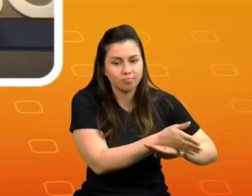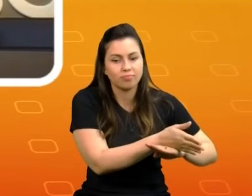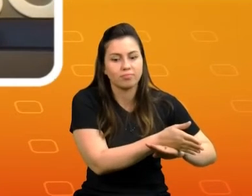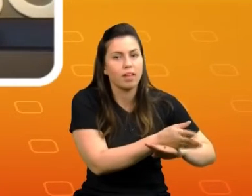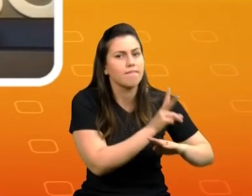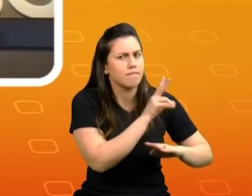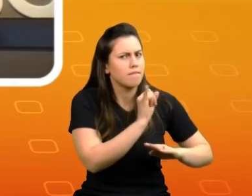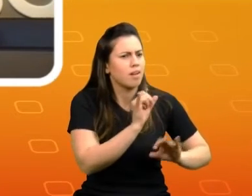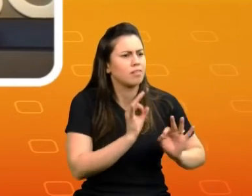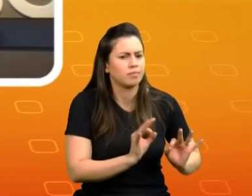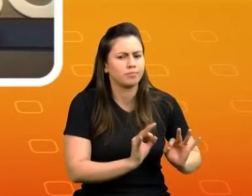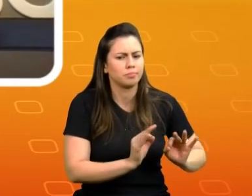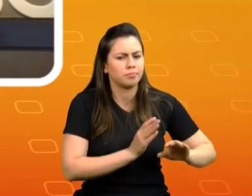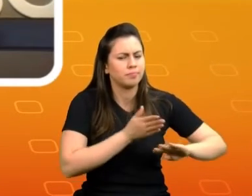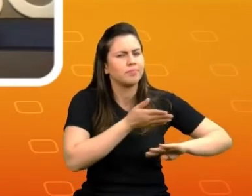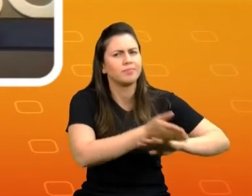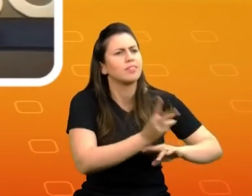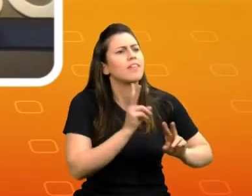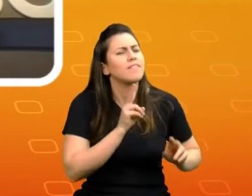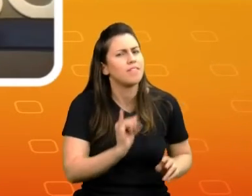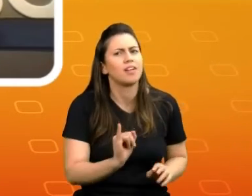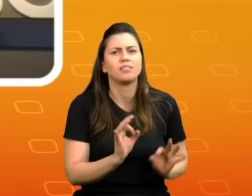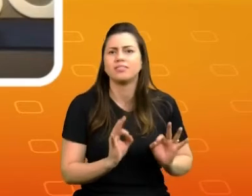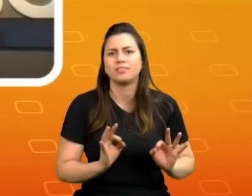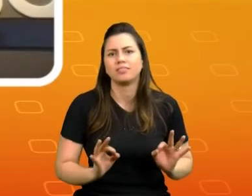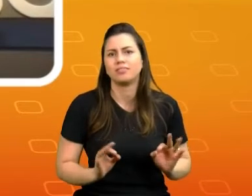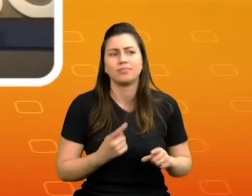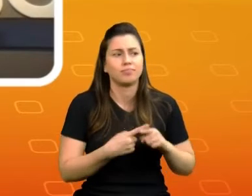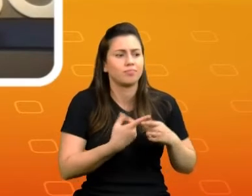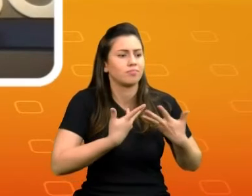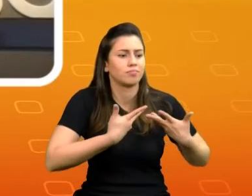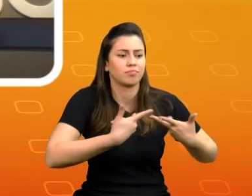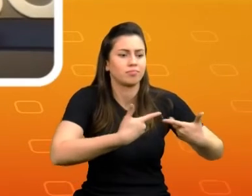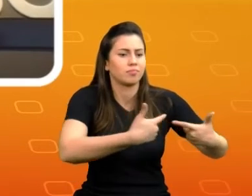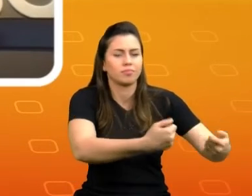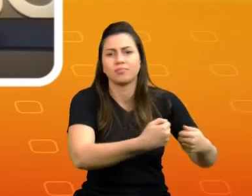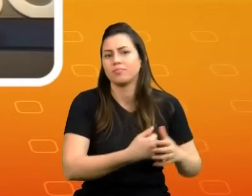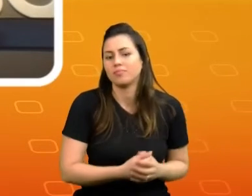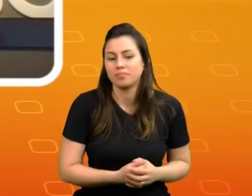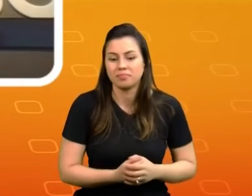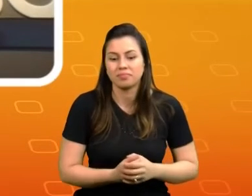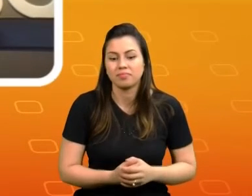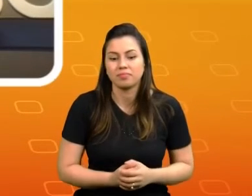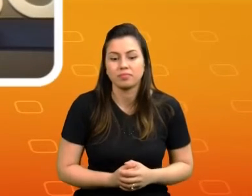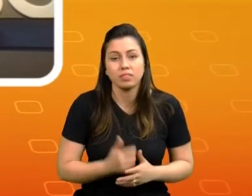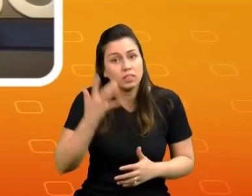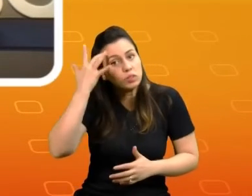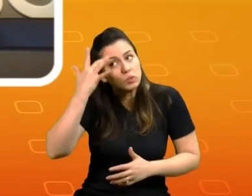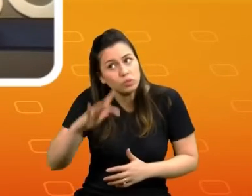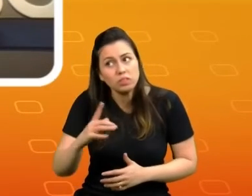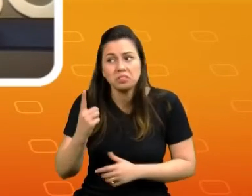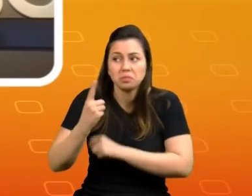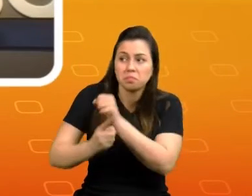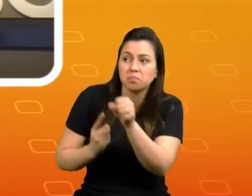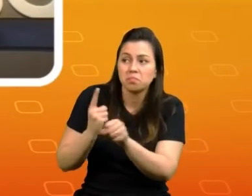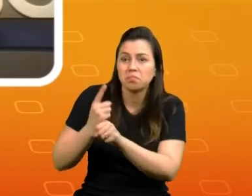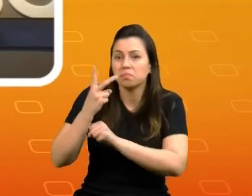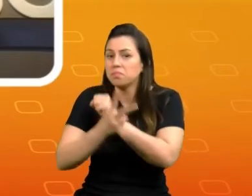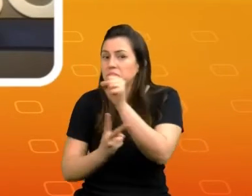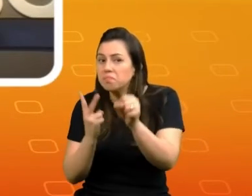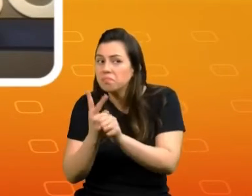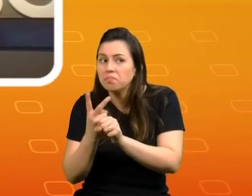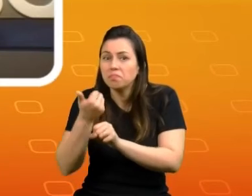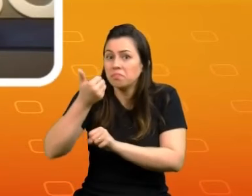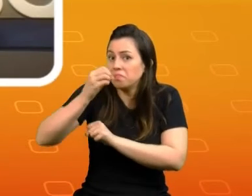irão embarcar inevitavelmente e sou eu não tenho a menor dúvida Como escrevo disse não sei se vai ser 12 dez